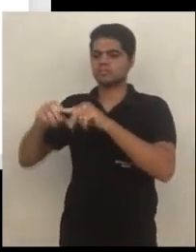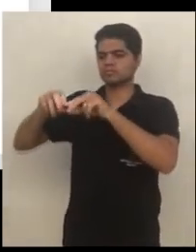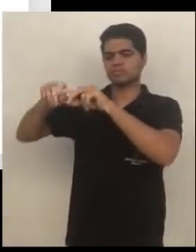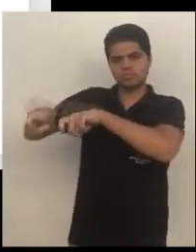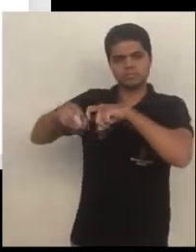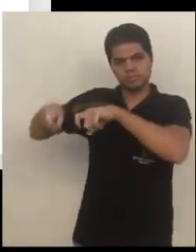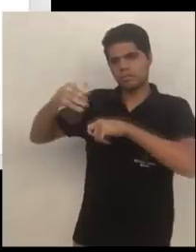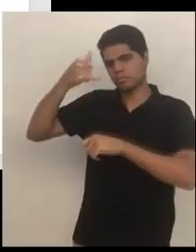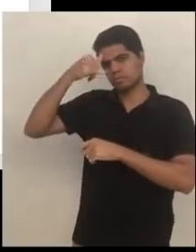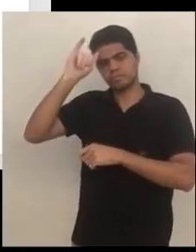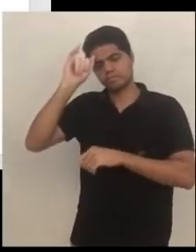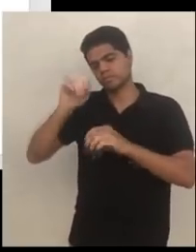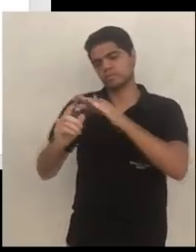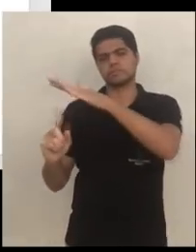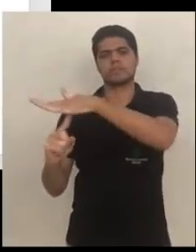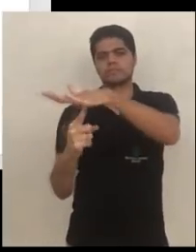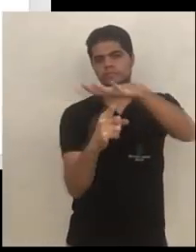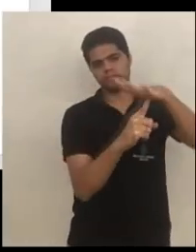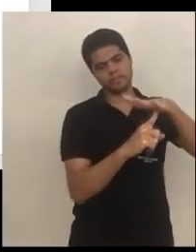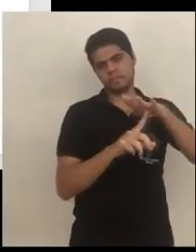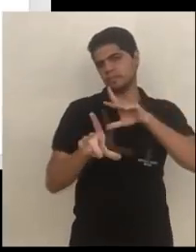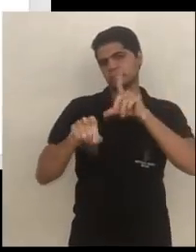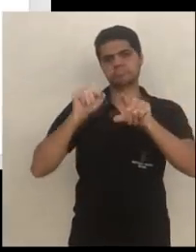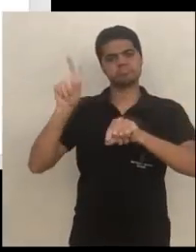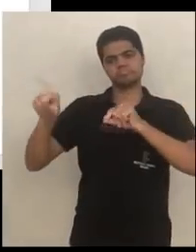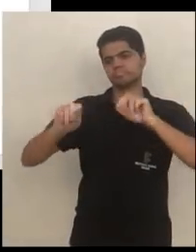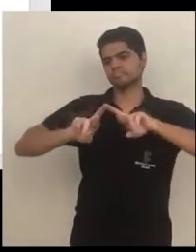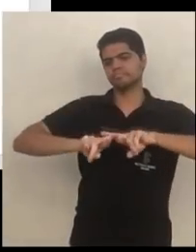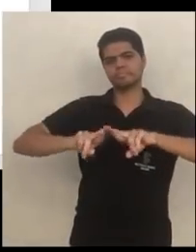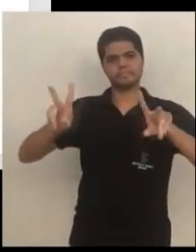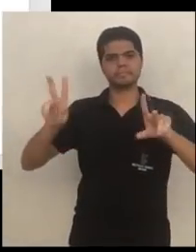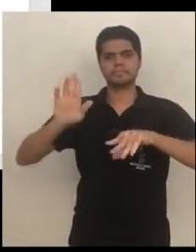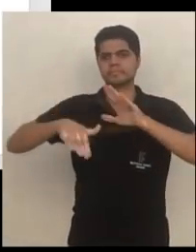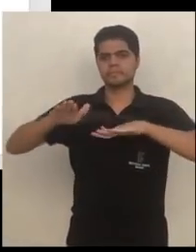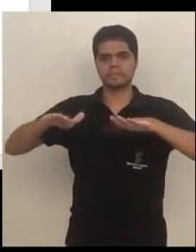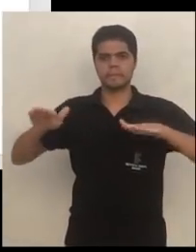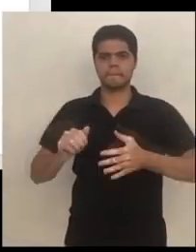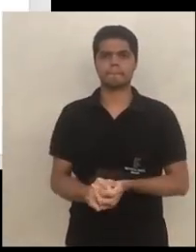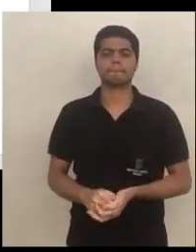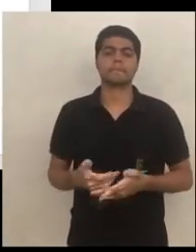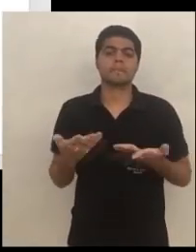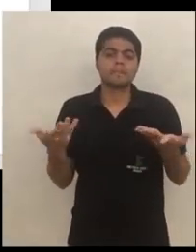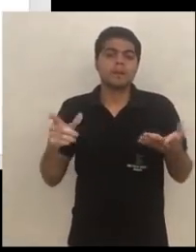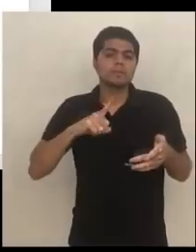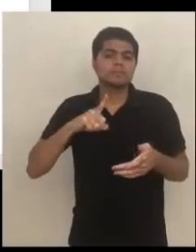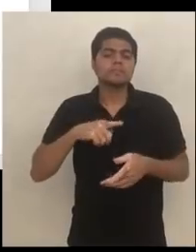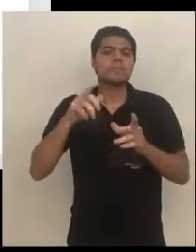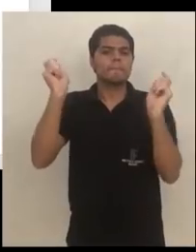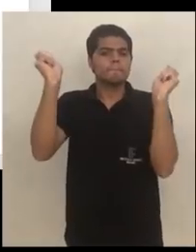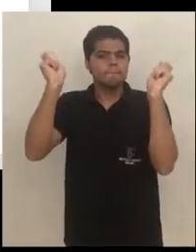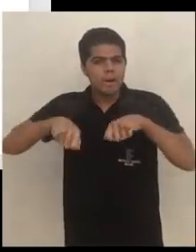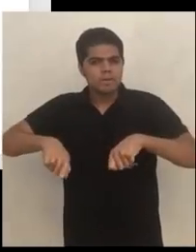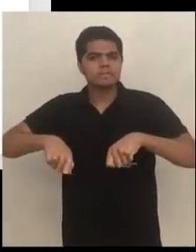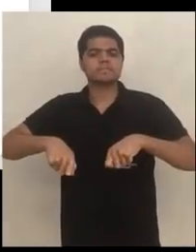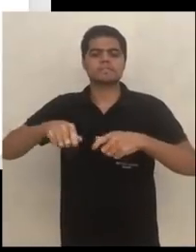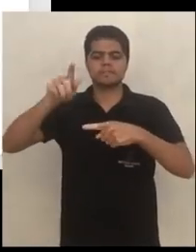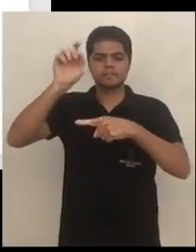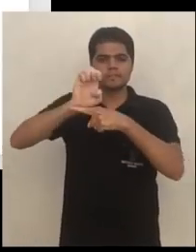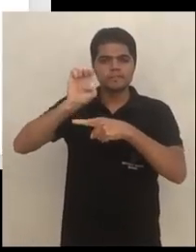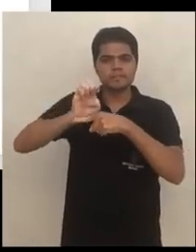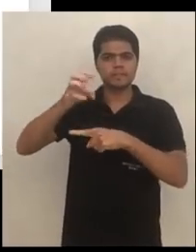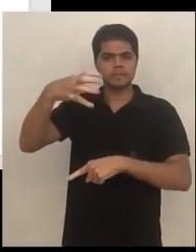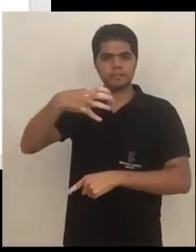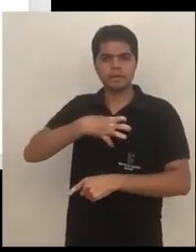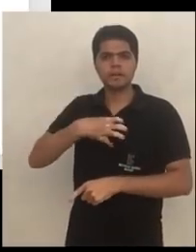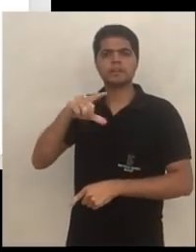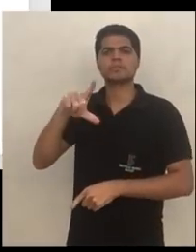essas três modalidades de certificação, elas são possíveis. E aí, para o estado da Bahia,